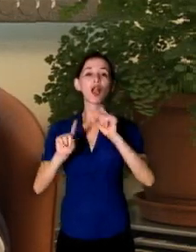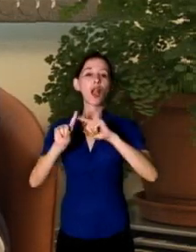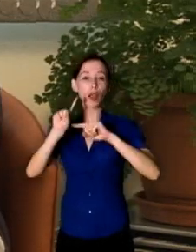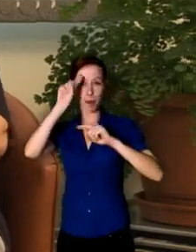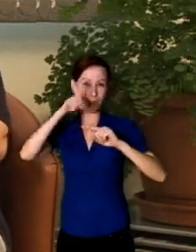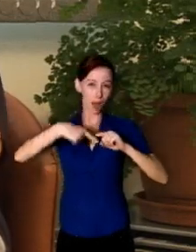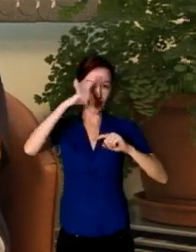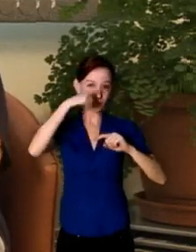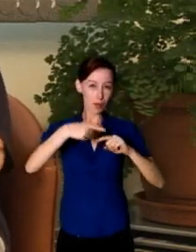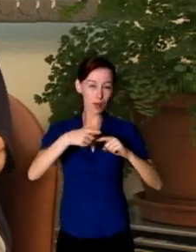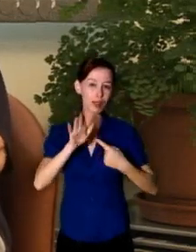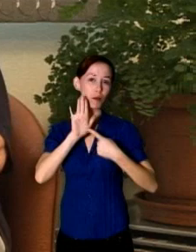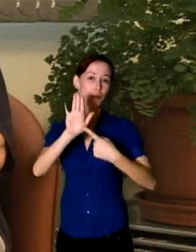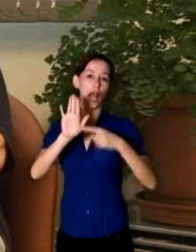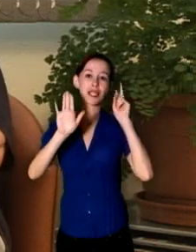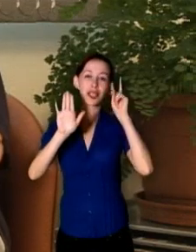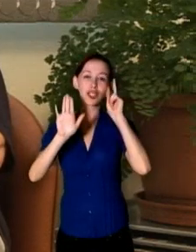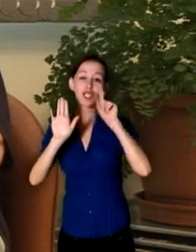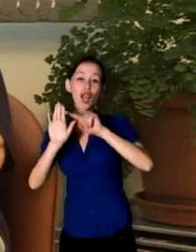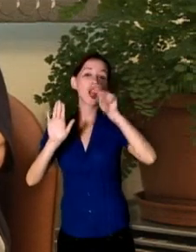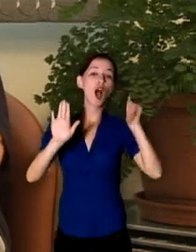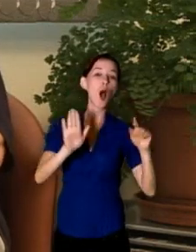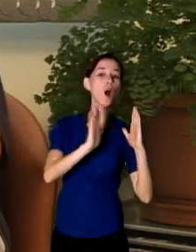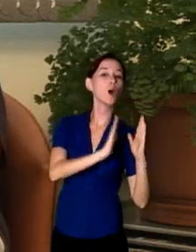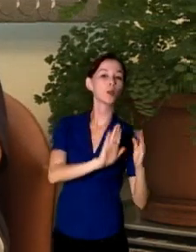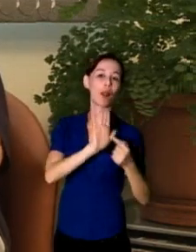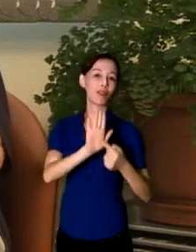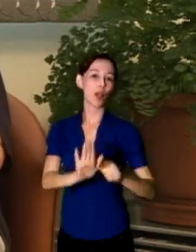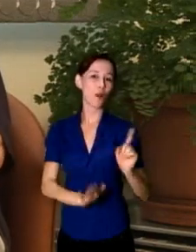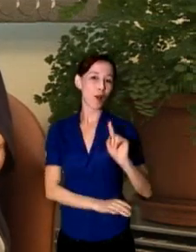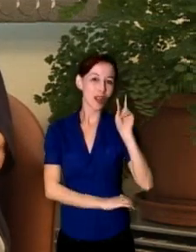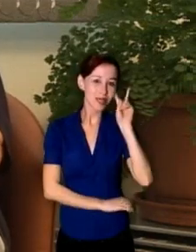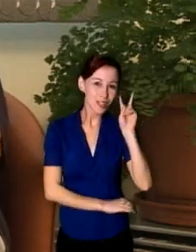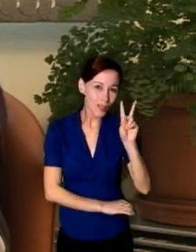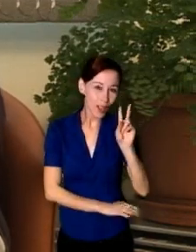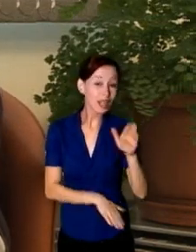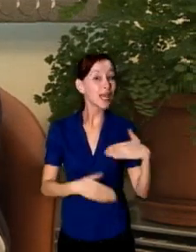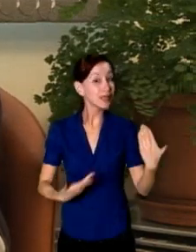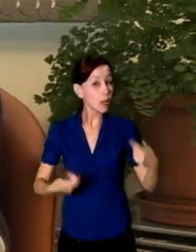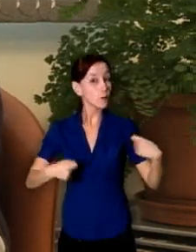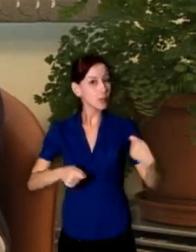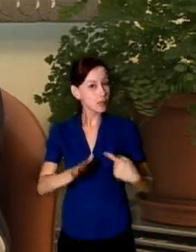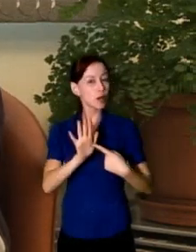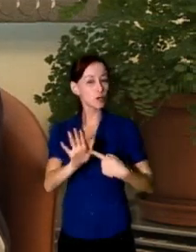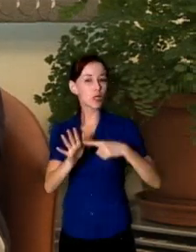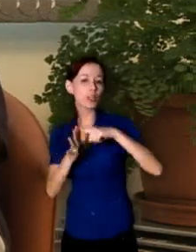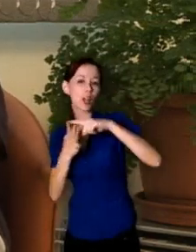dominação, é preciso ir buscar quais são os outros ícones, quais são os outros